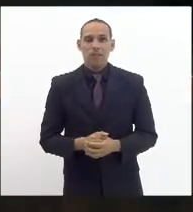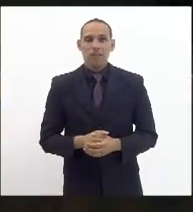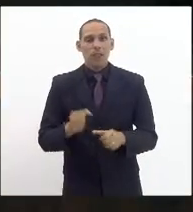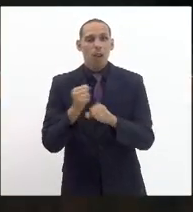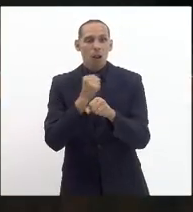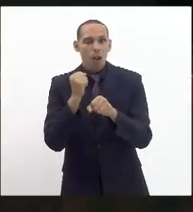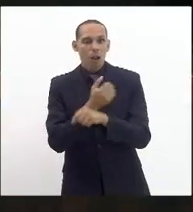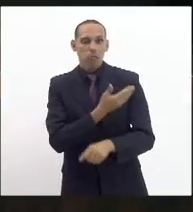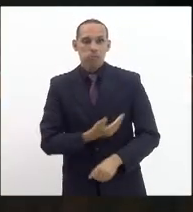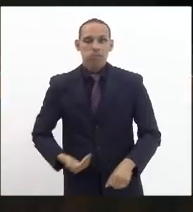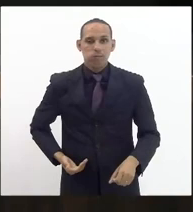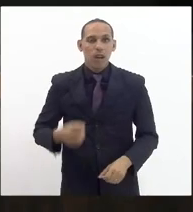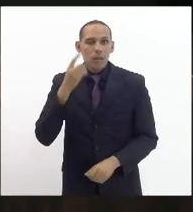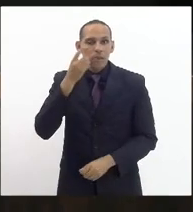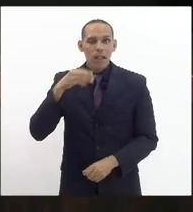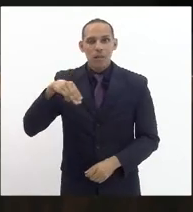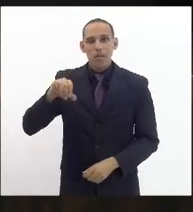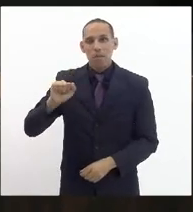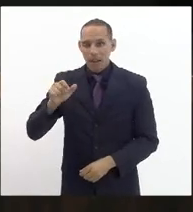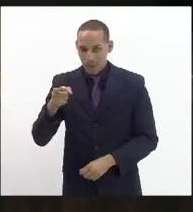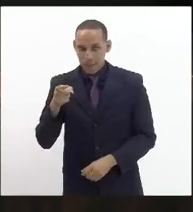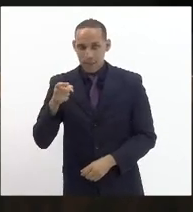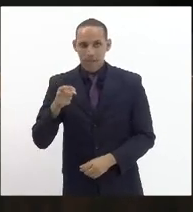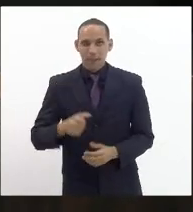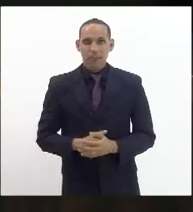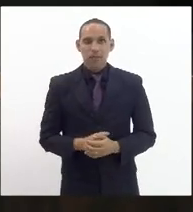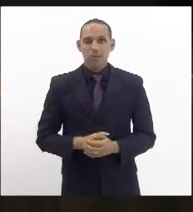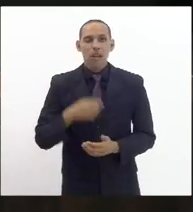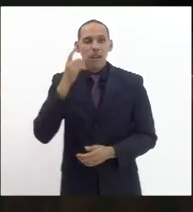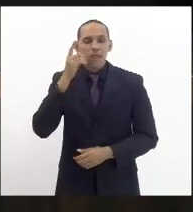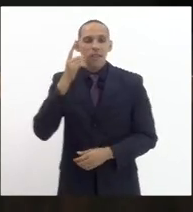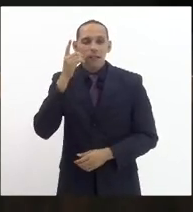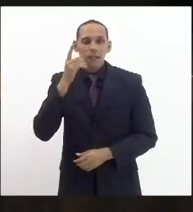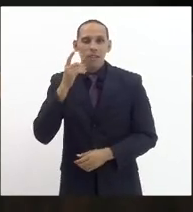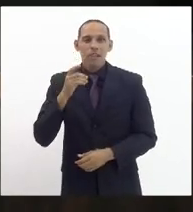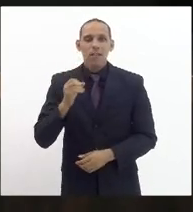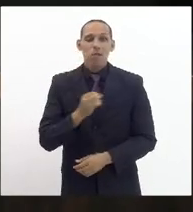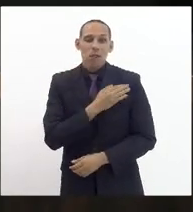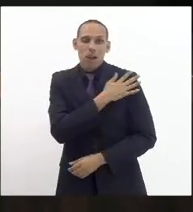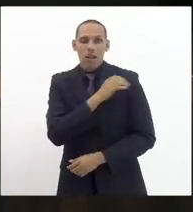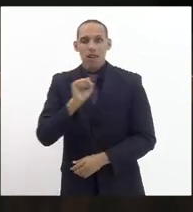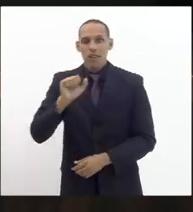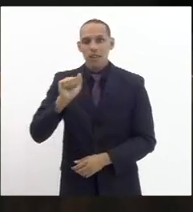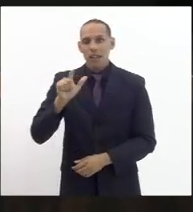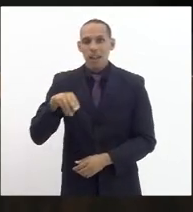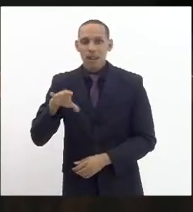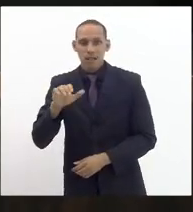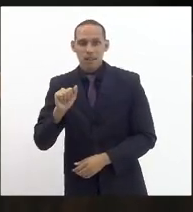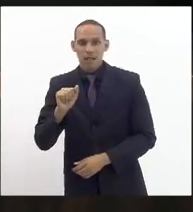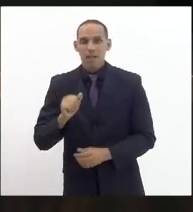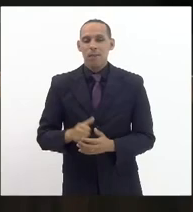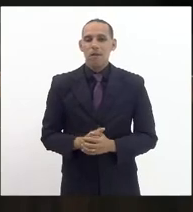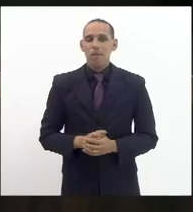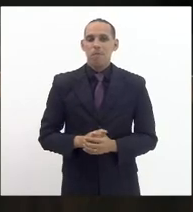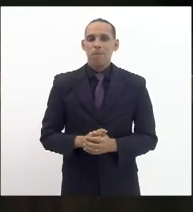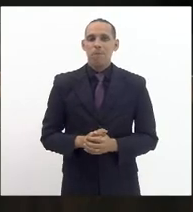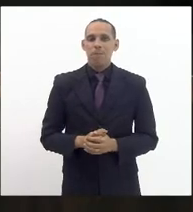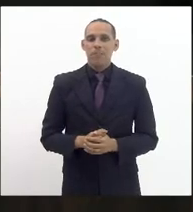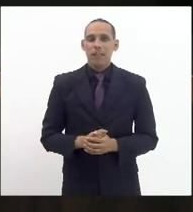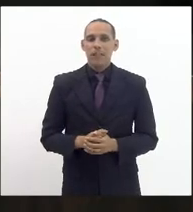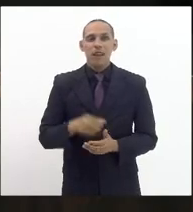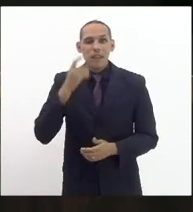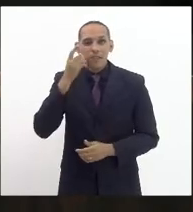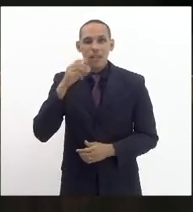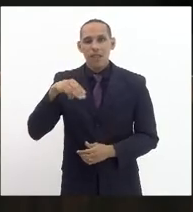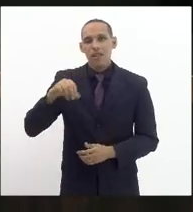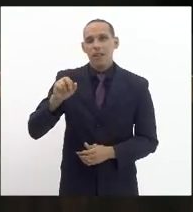Obras Públicas, deputado Max Lemos. Deputado Max Lemos. Deputado Coronel Salema. Deputado Coronel Salema. Deputado